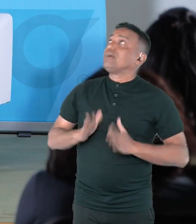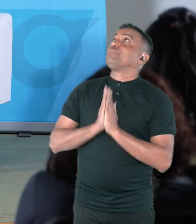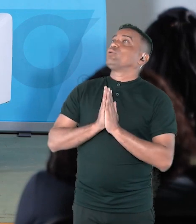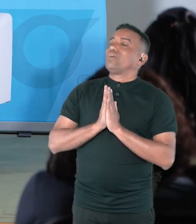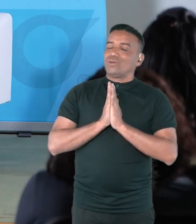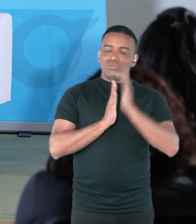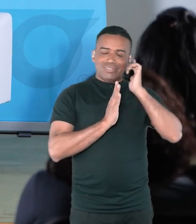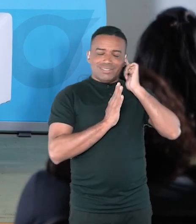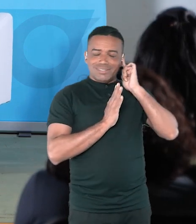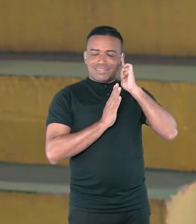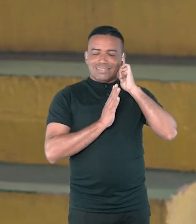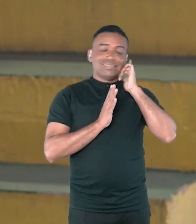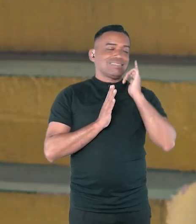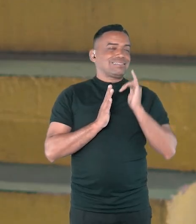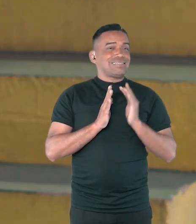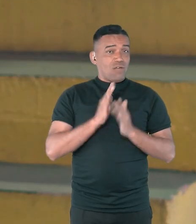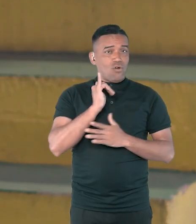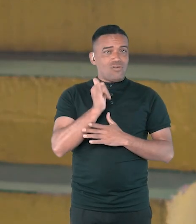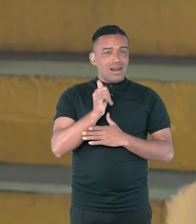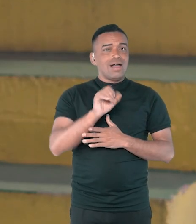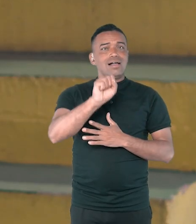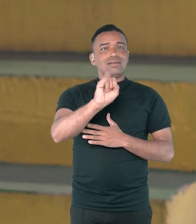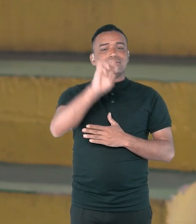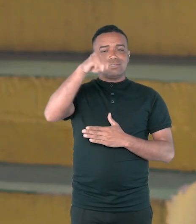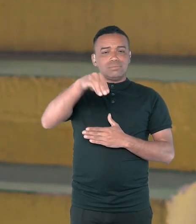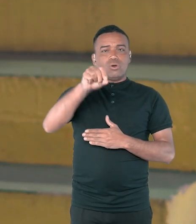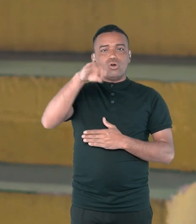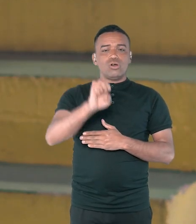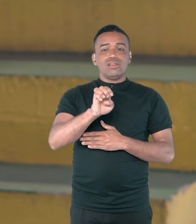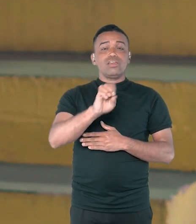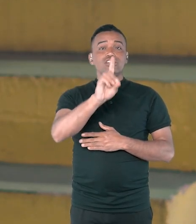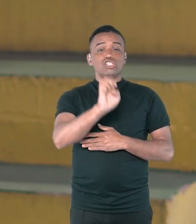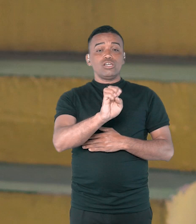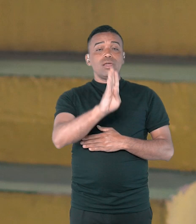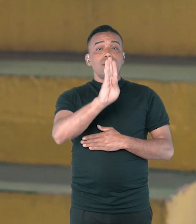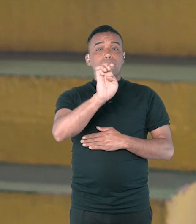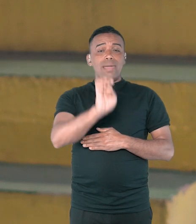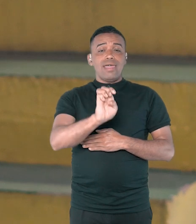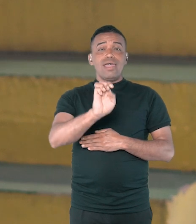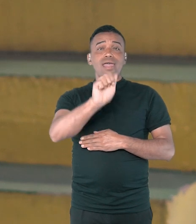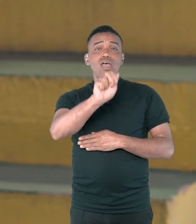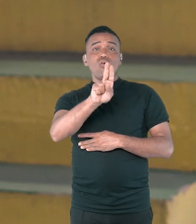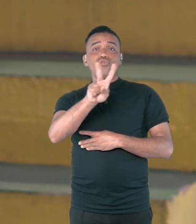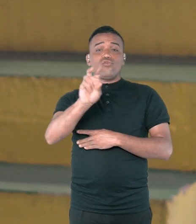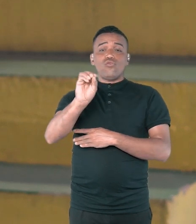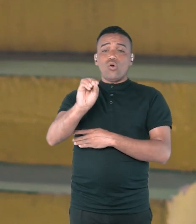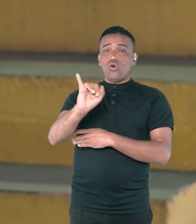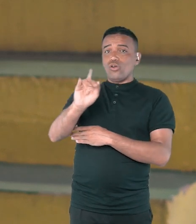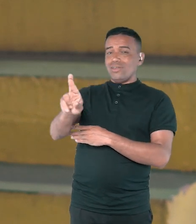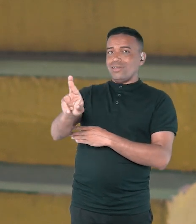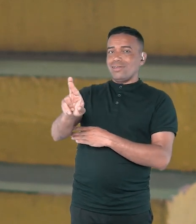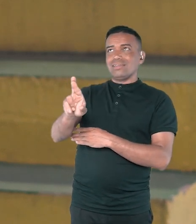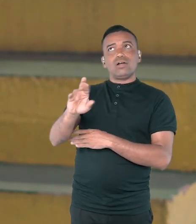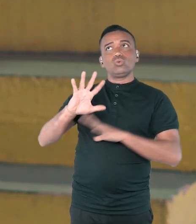Ai, meu Deus, agora eu sou aquela que fica... Não, mas então eu vou falar o da Simone de Beauvoir todo, porque isso, para mim, é um